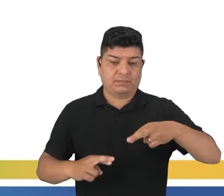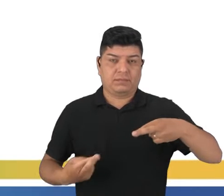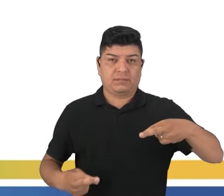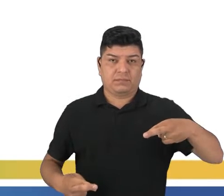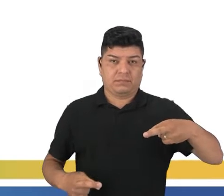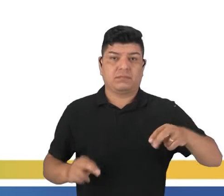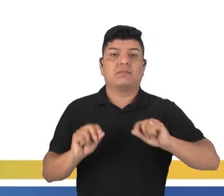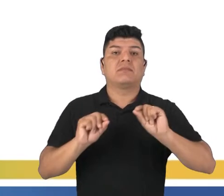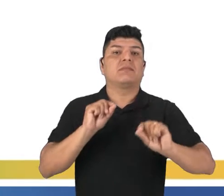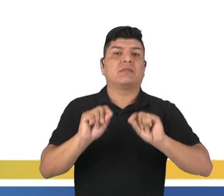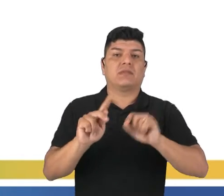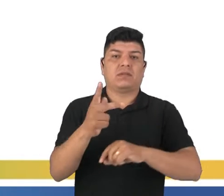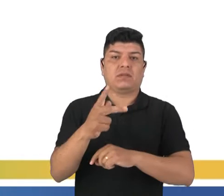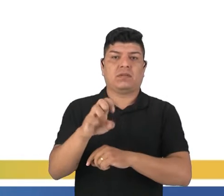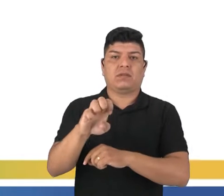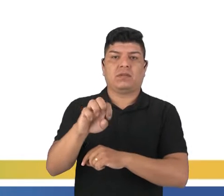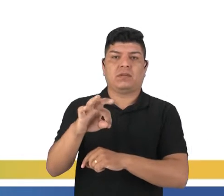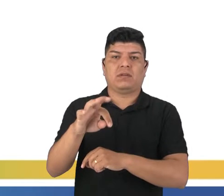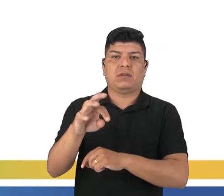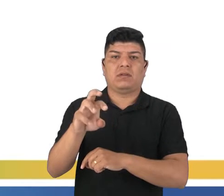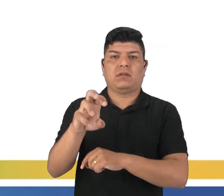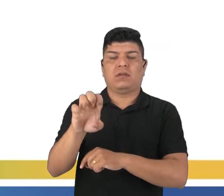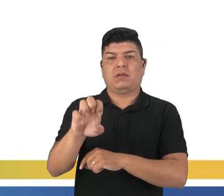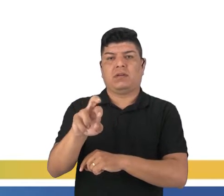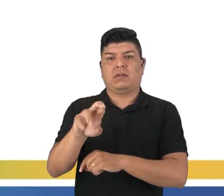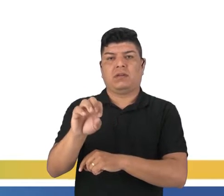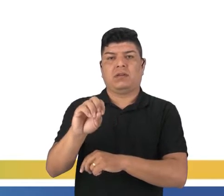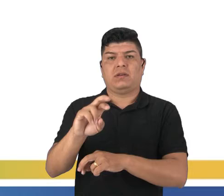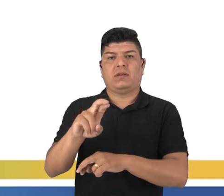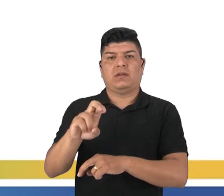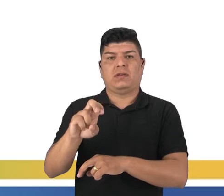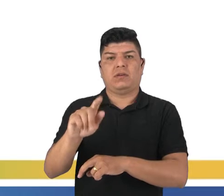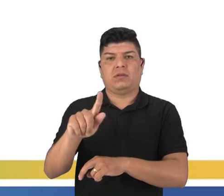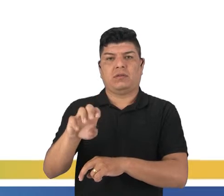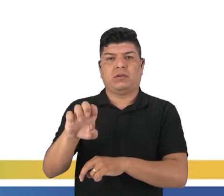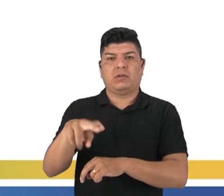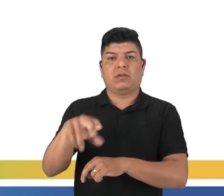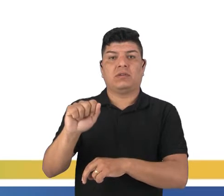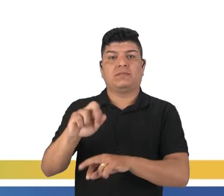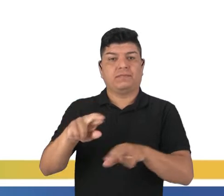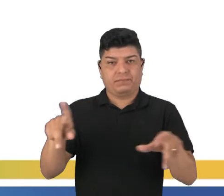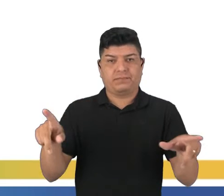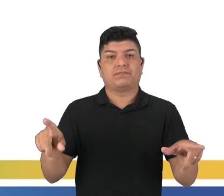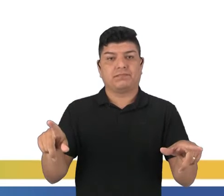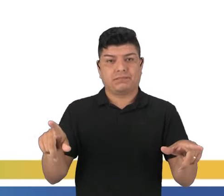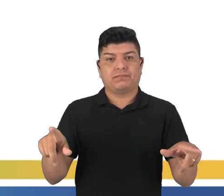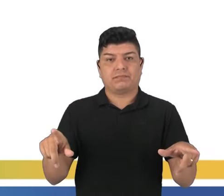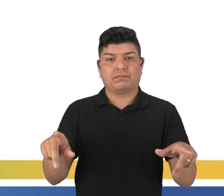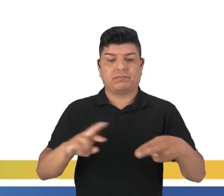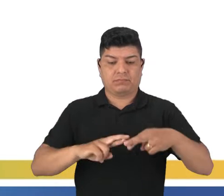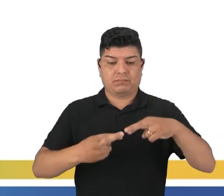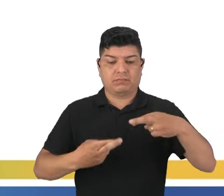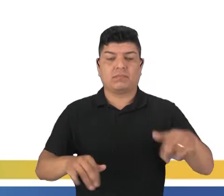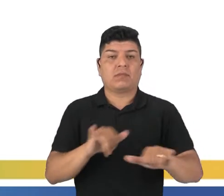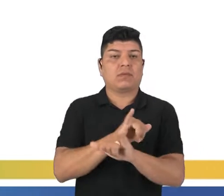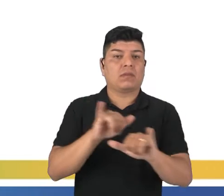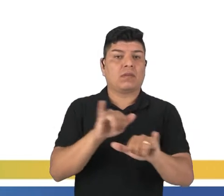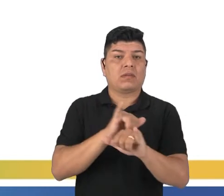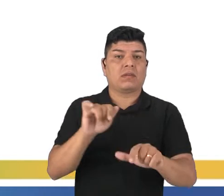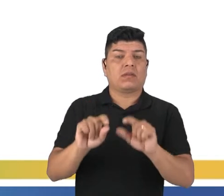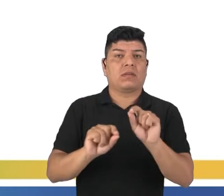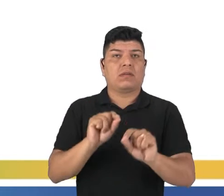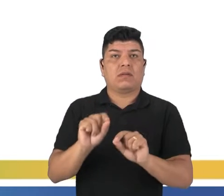muito heterogênea. Ela é uma classe de RNA muito variável. Então, o RNA mensageiro, ele